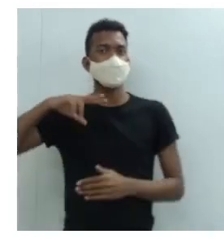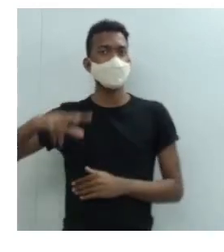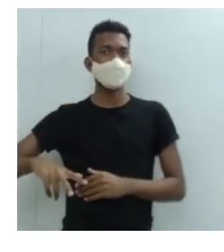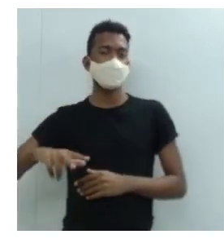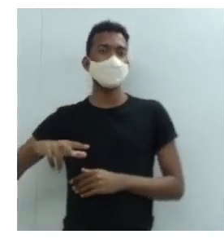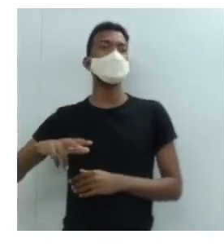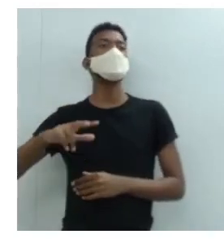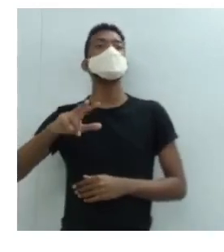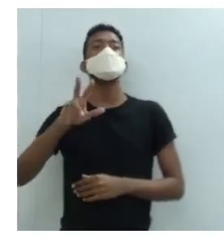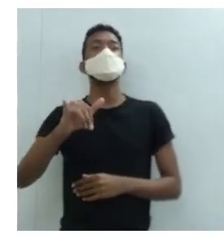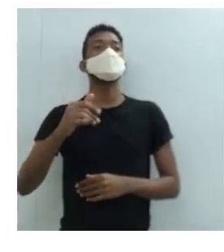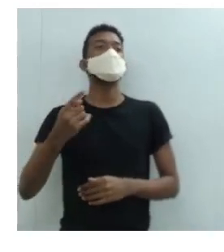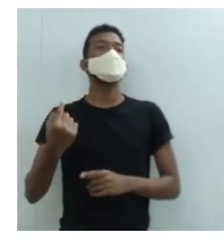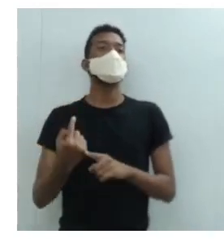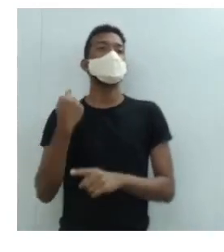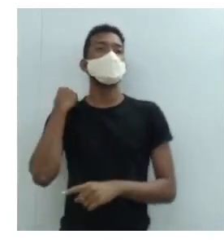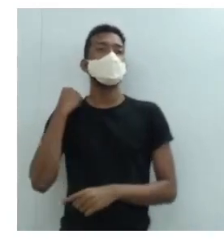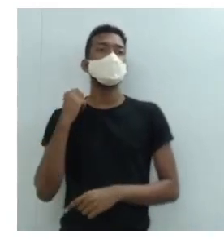nós vamos ter em